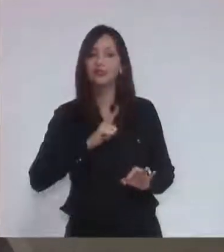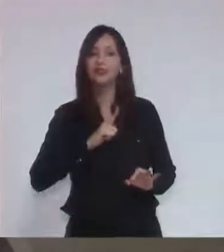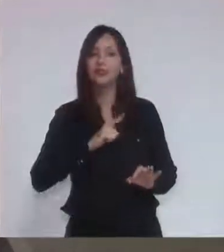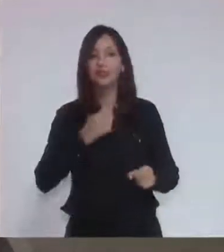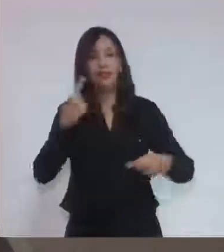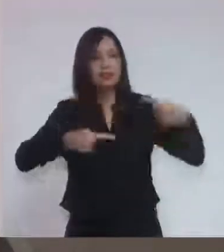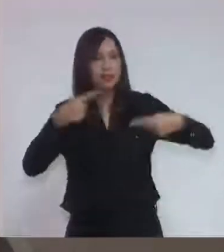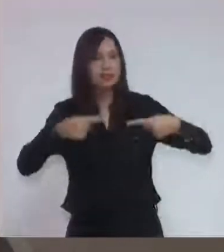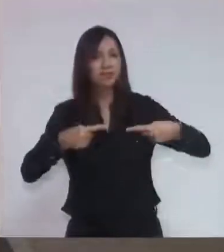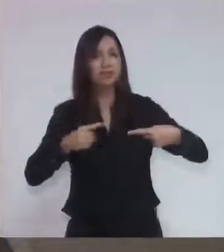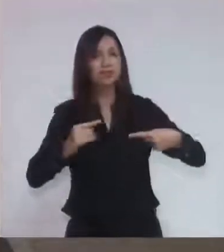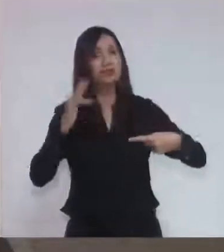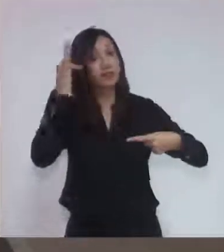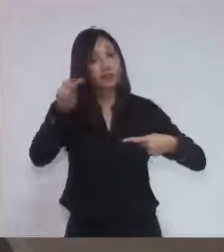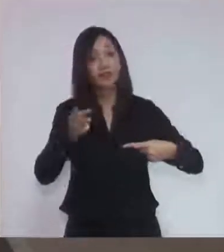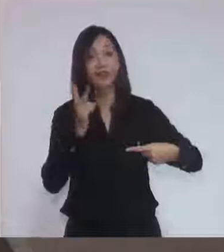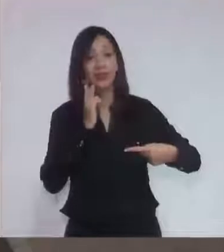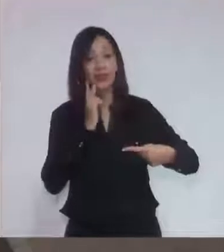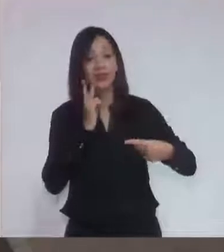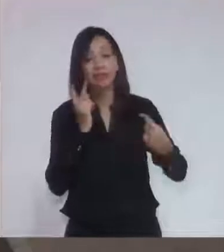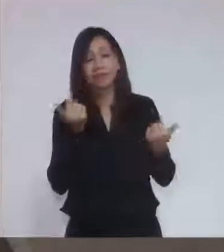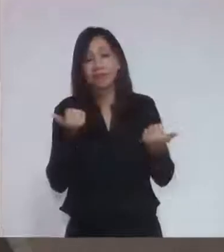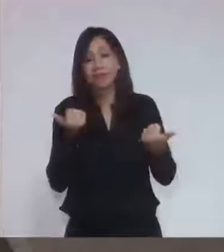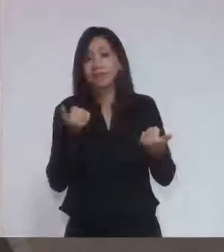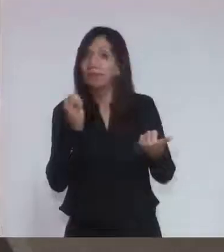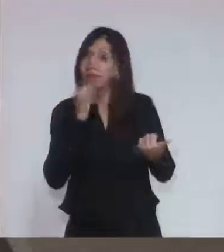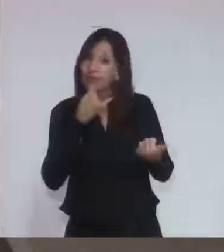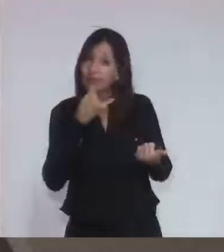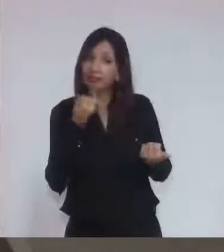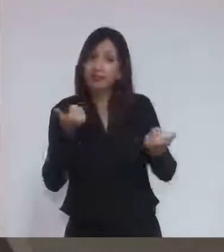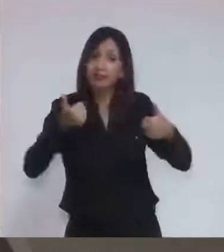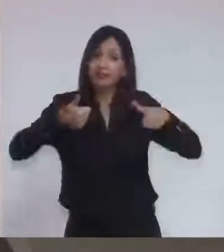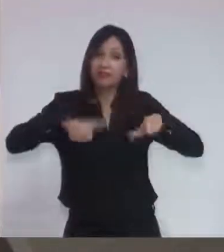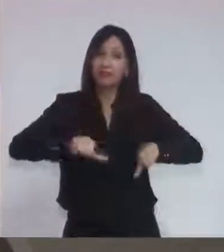porque senão a cidade de Vinhedo pode, infelizmente, não ter um